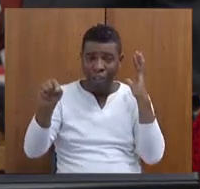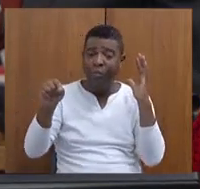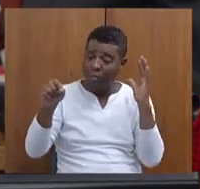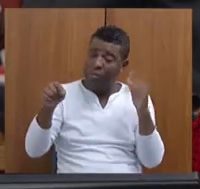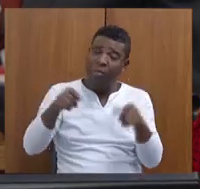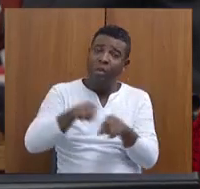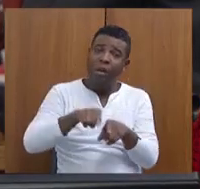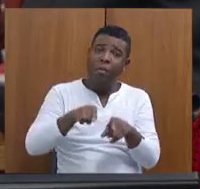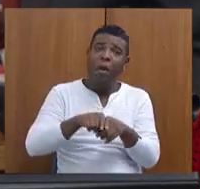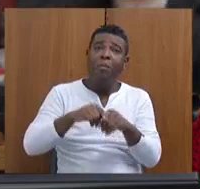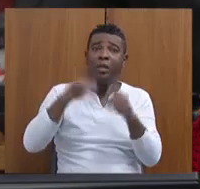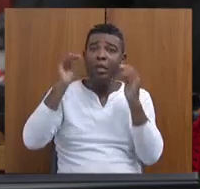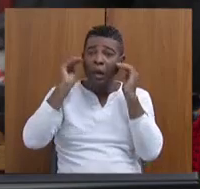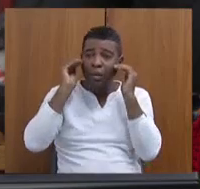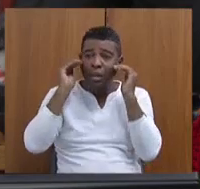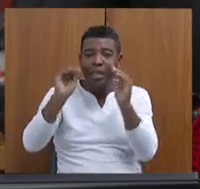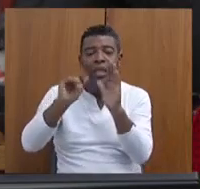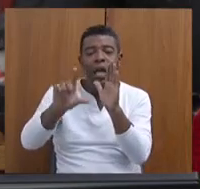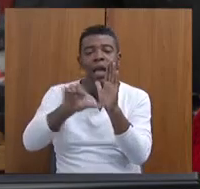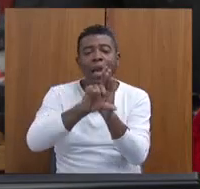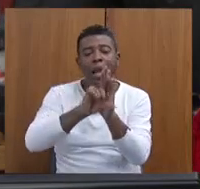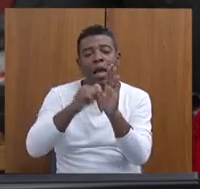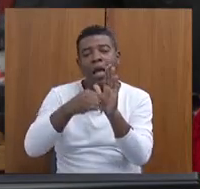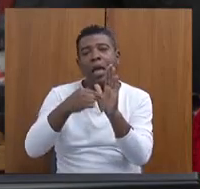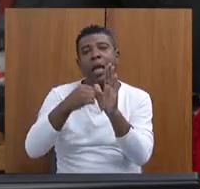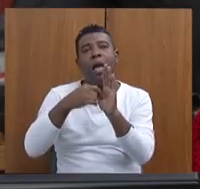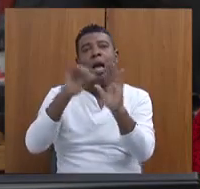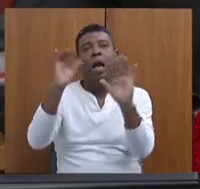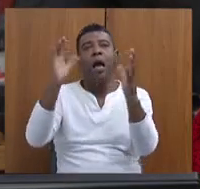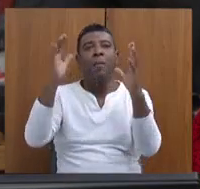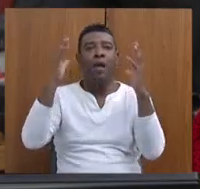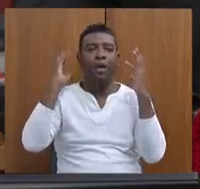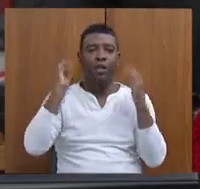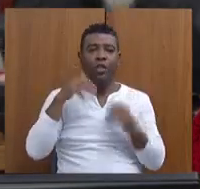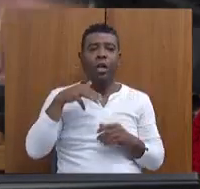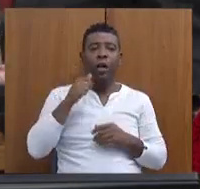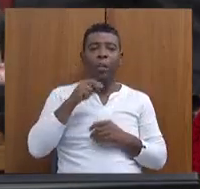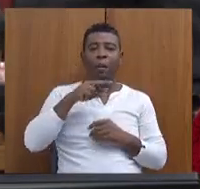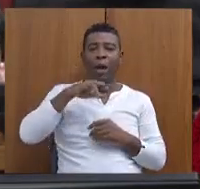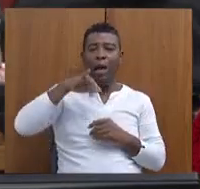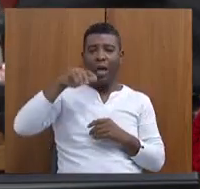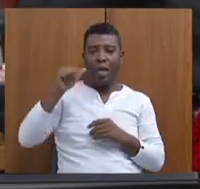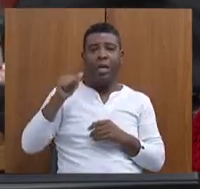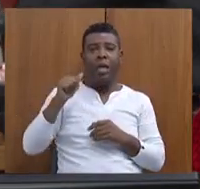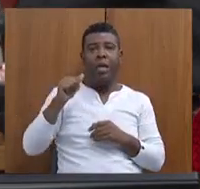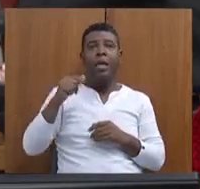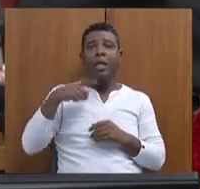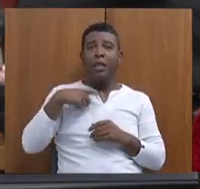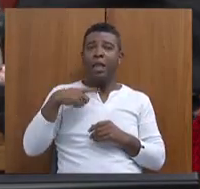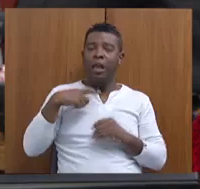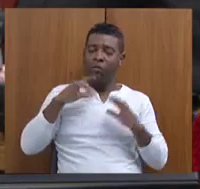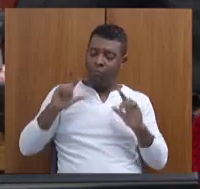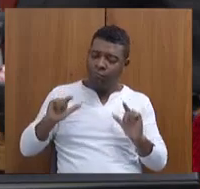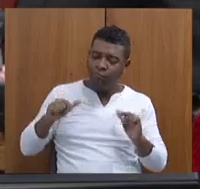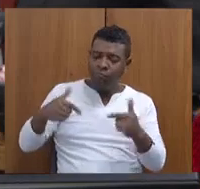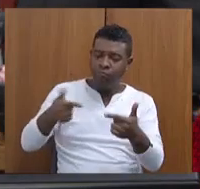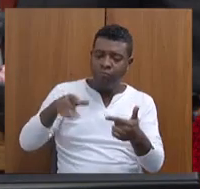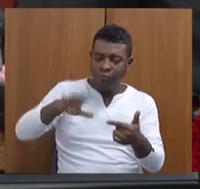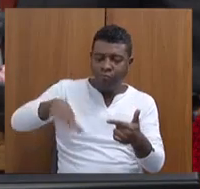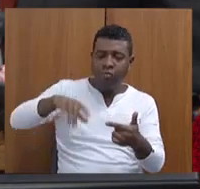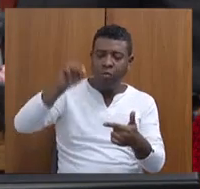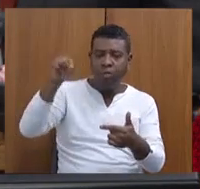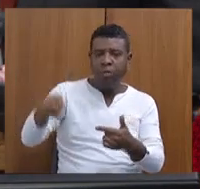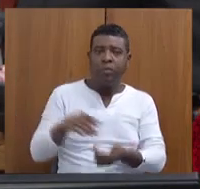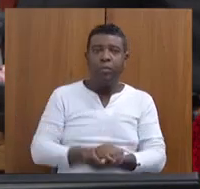ambiental mas nós temos E aí a Maria tem se dedicado a isso mas quando os